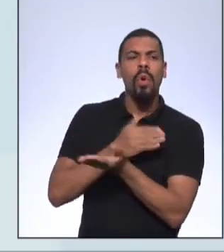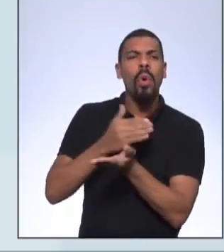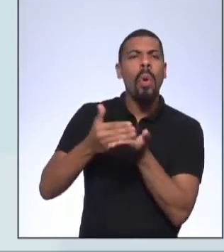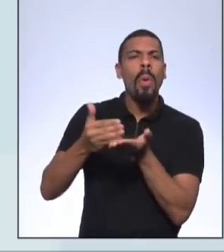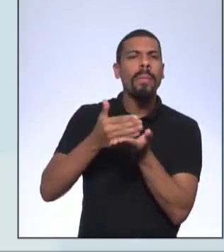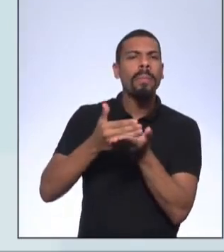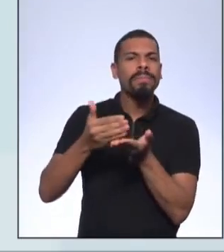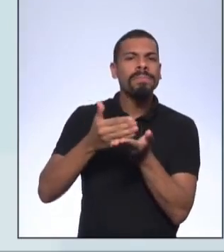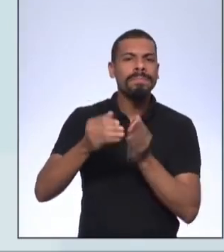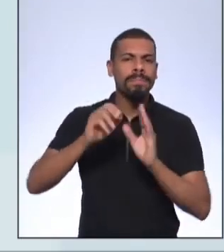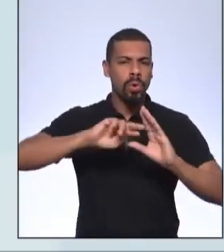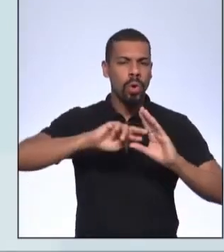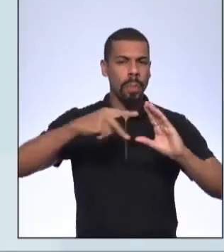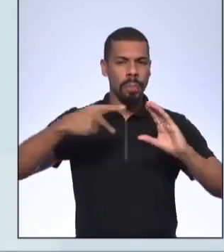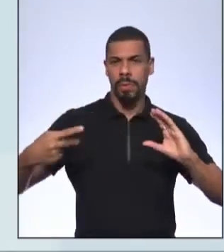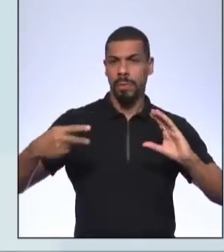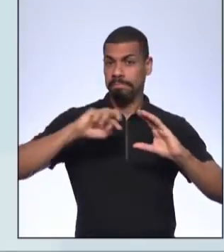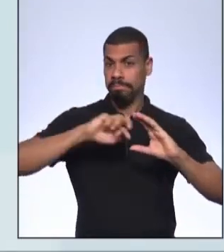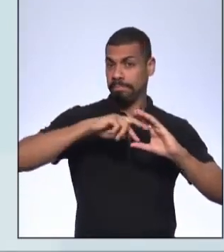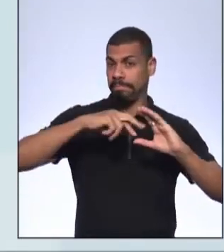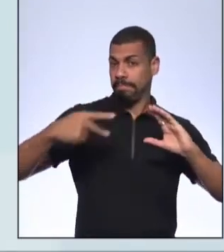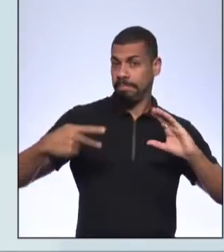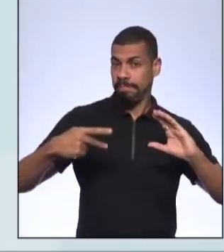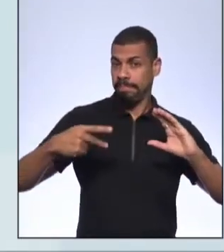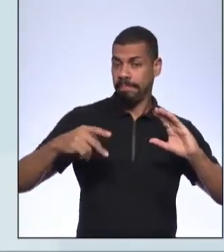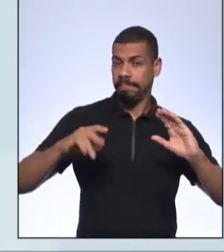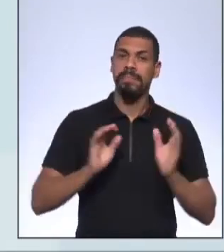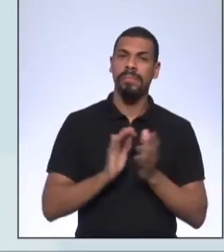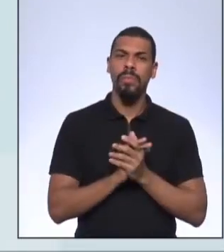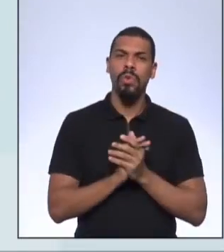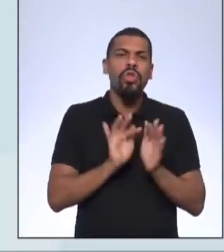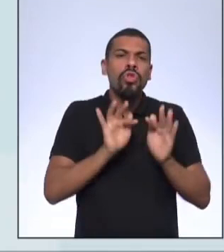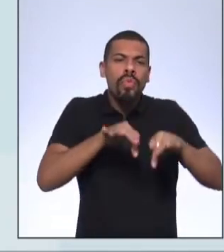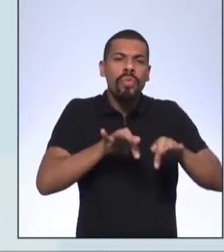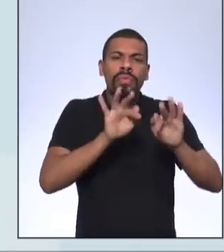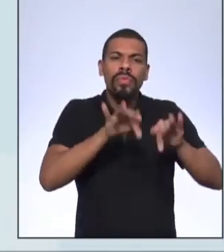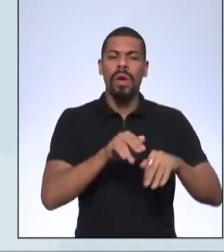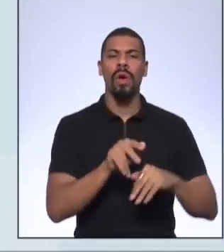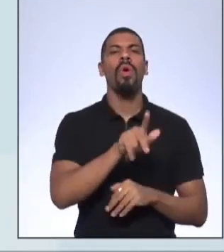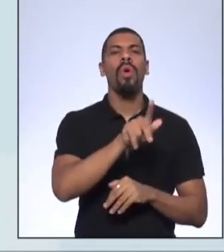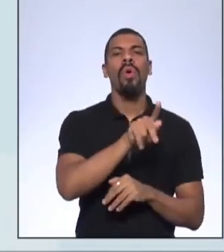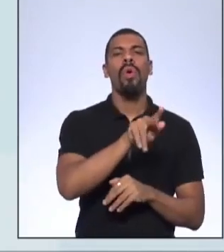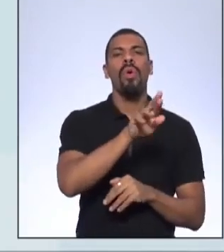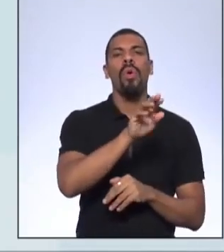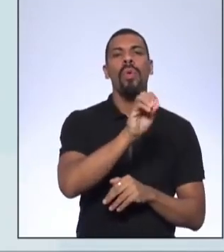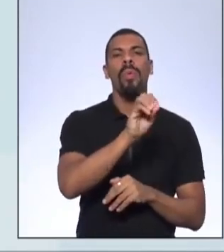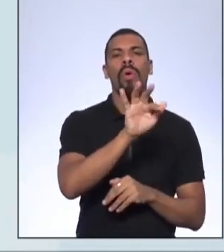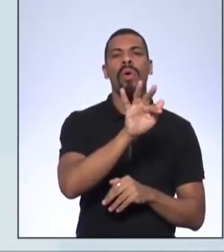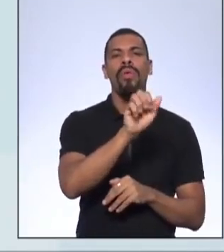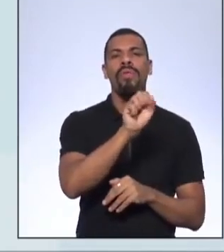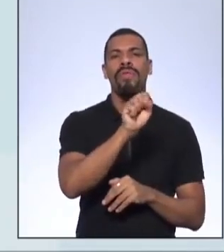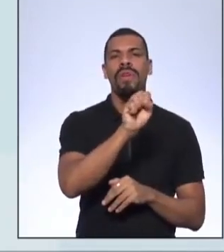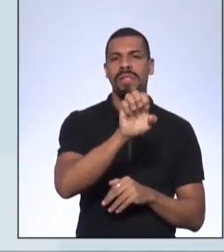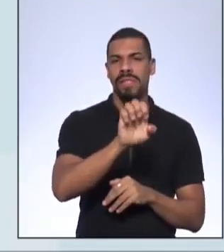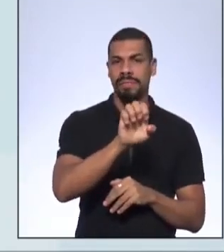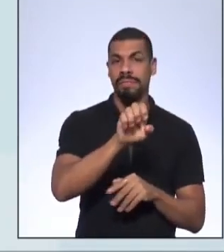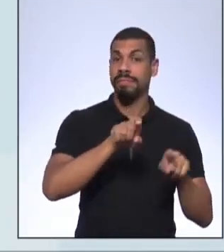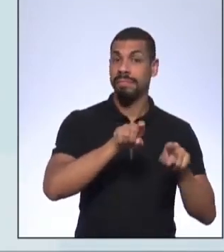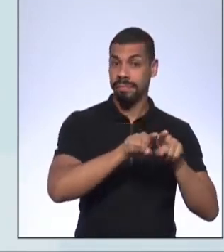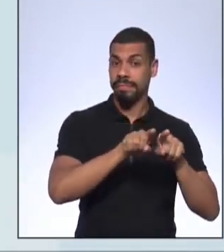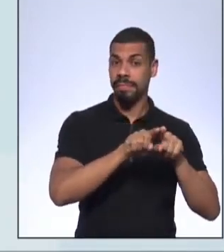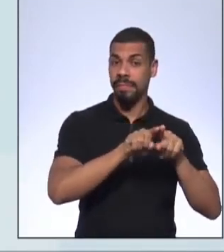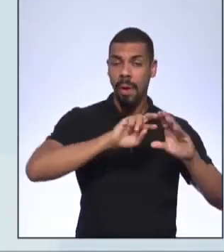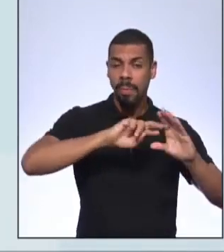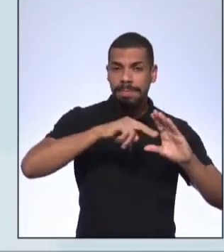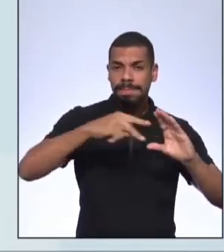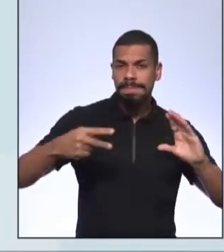dos cromossomos, tá? Os cromossomos terminam a sua condensação no final da prófase, tá? E eu tenho a migração, tá, dos centríolos para os